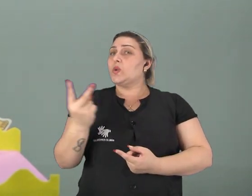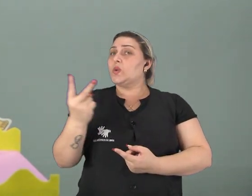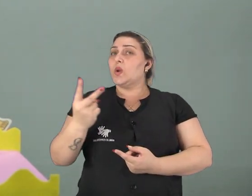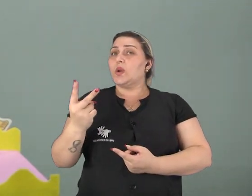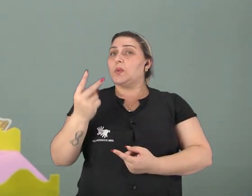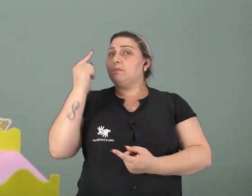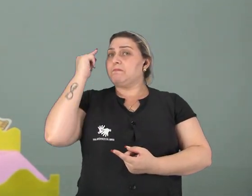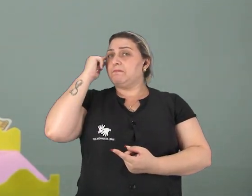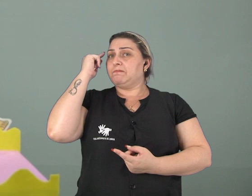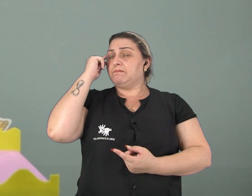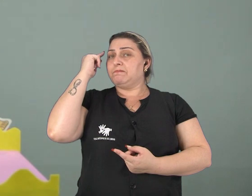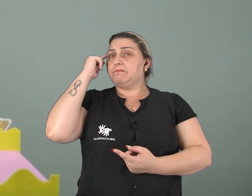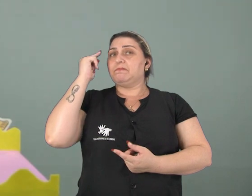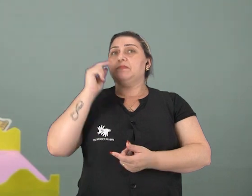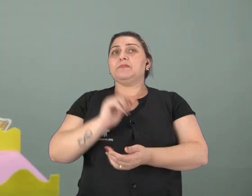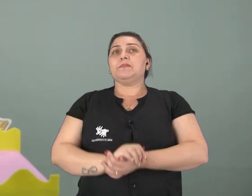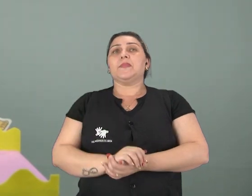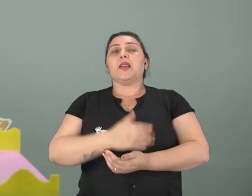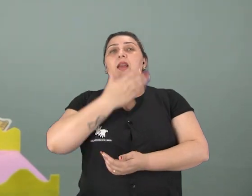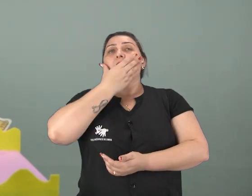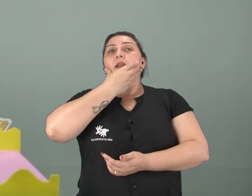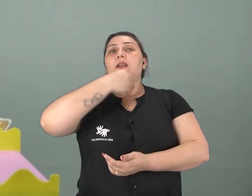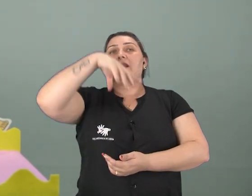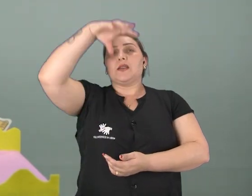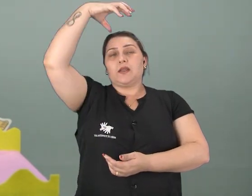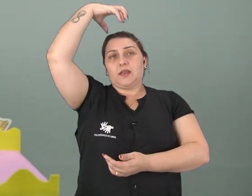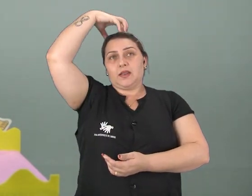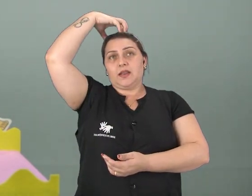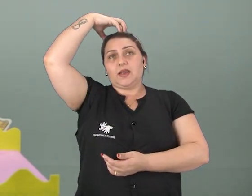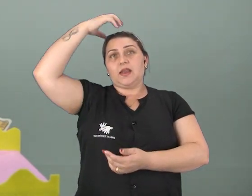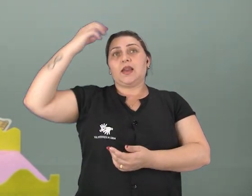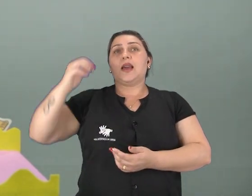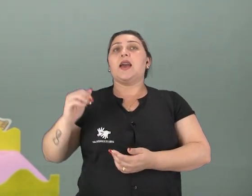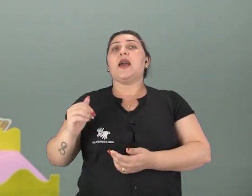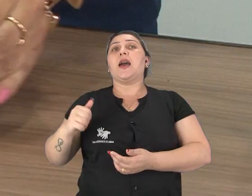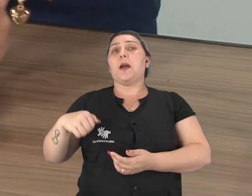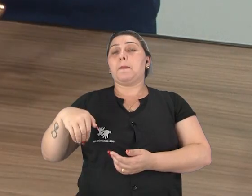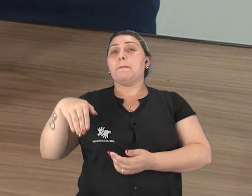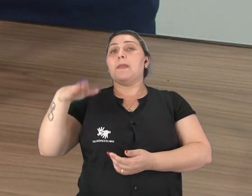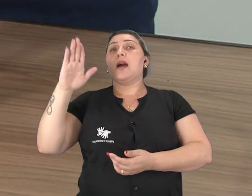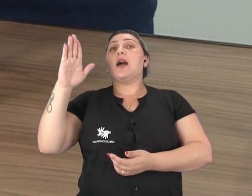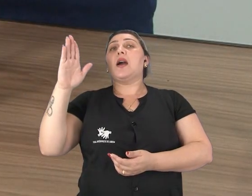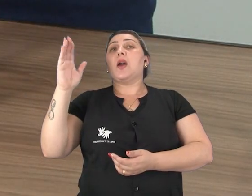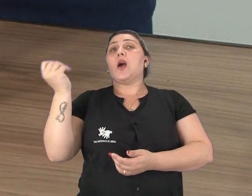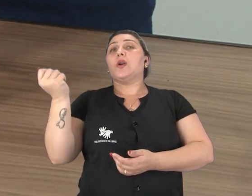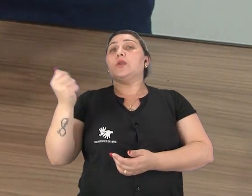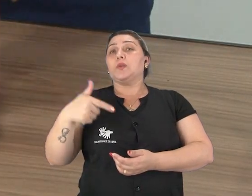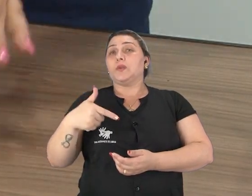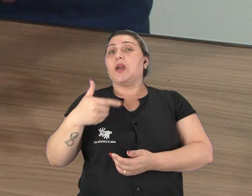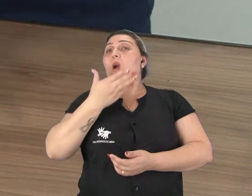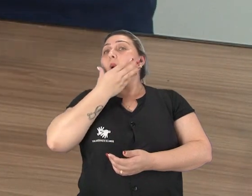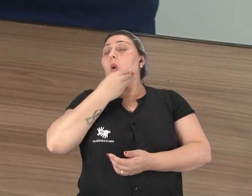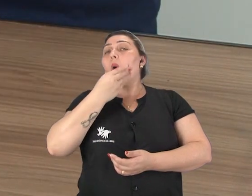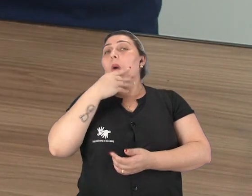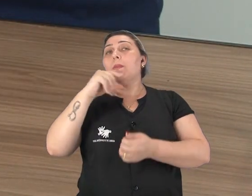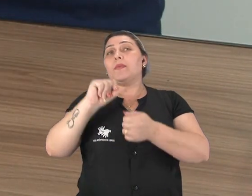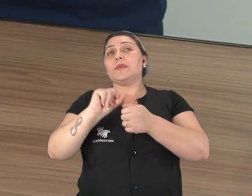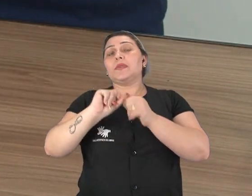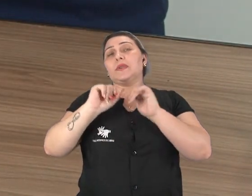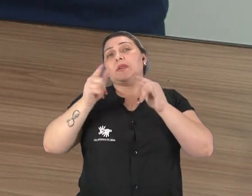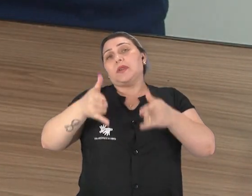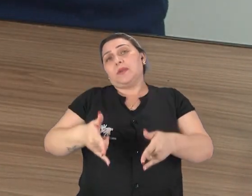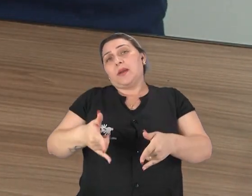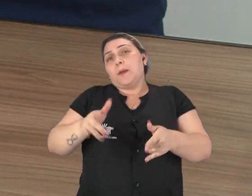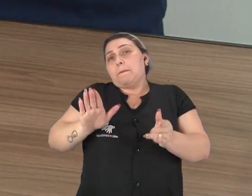dois não pensaram? Que o rei era bem maior que o carpinteiro. O carpinteiro era